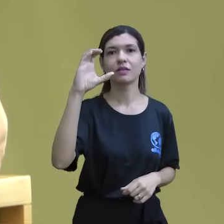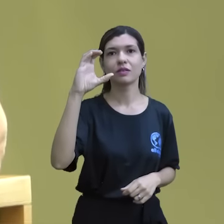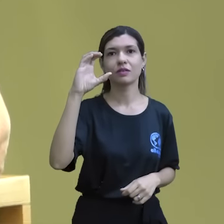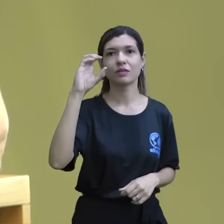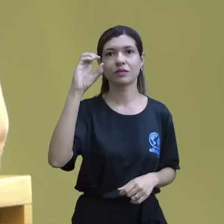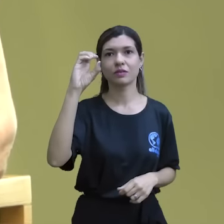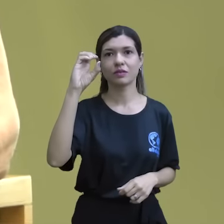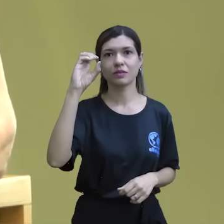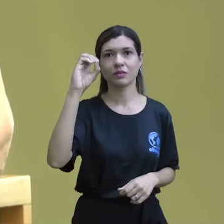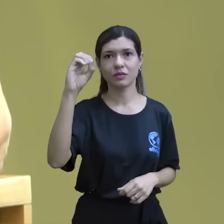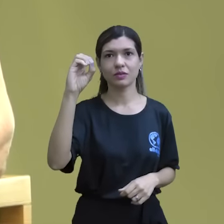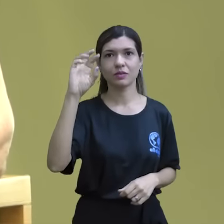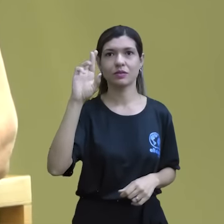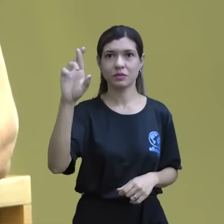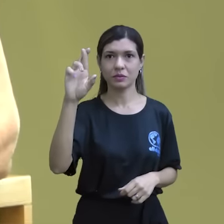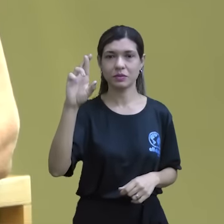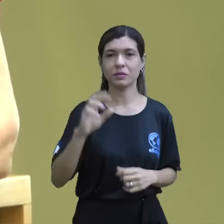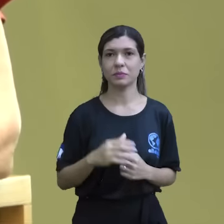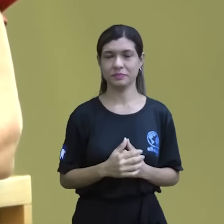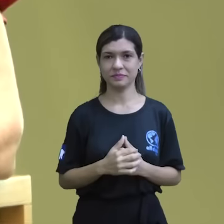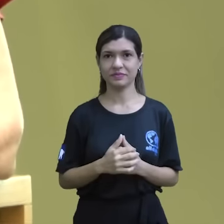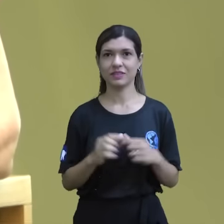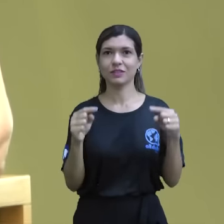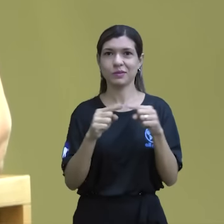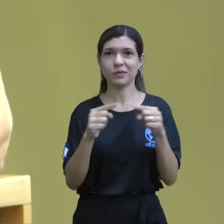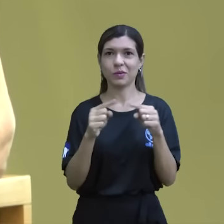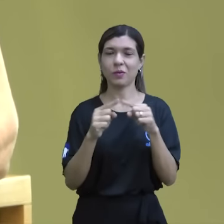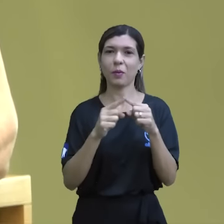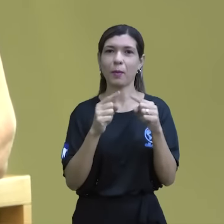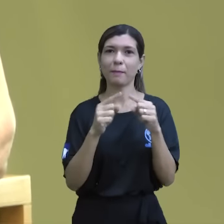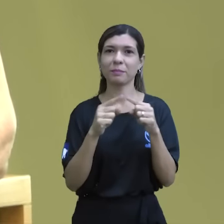essa mulata sedutora, que é a Cló,